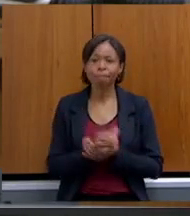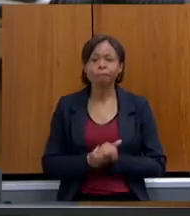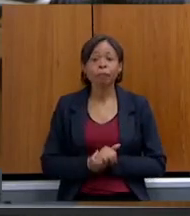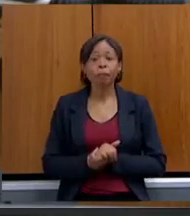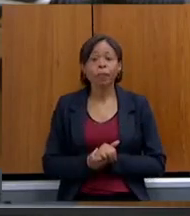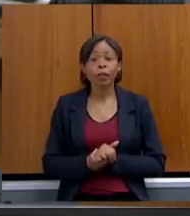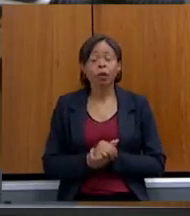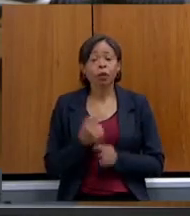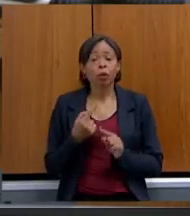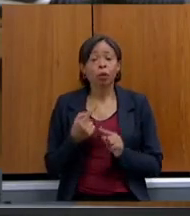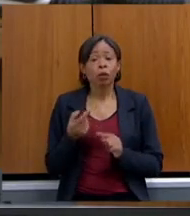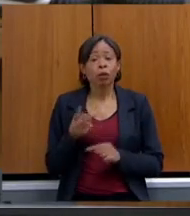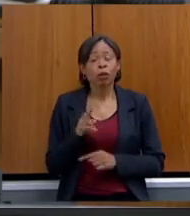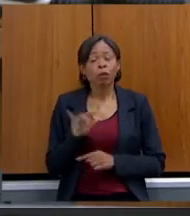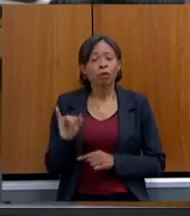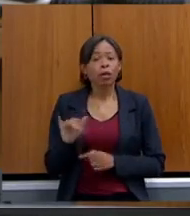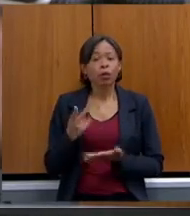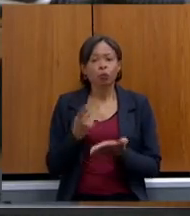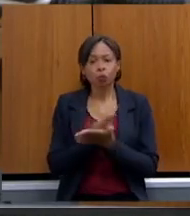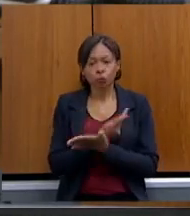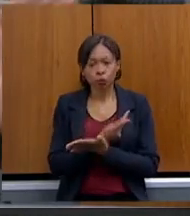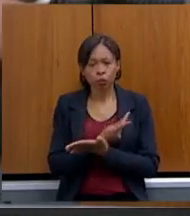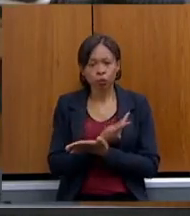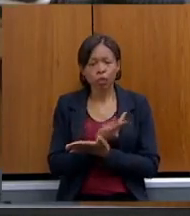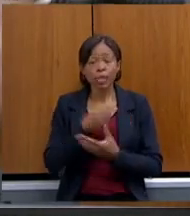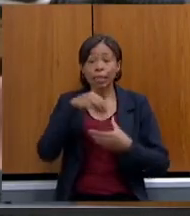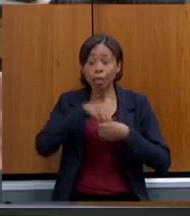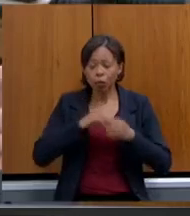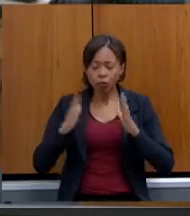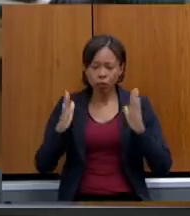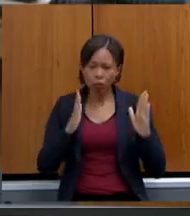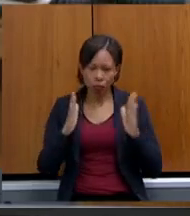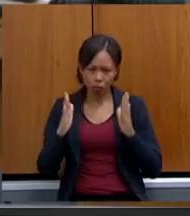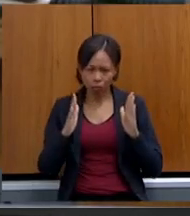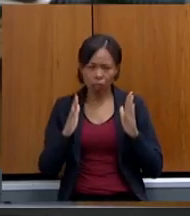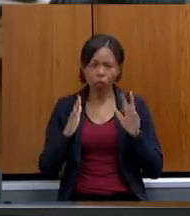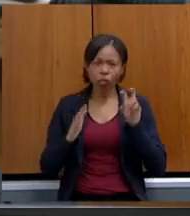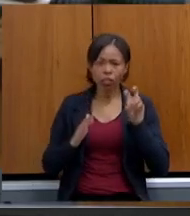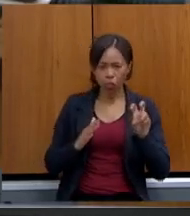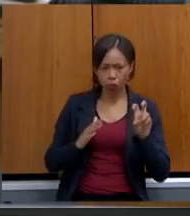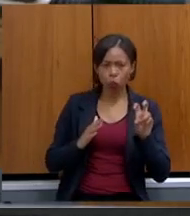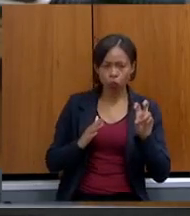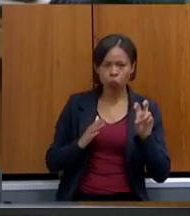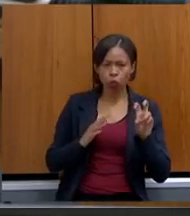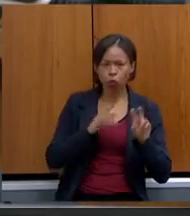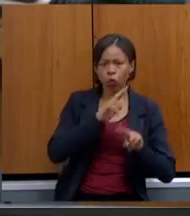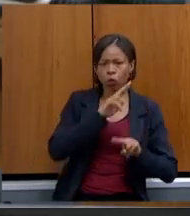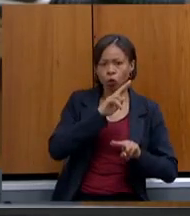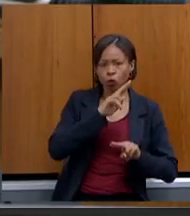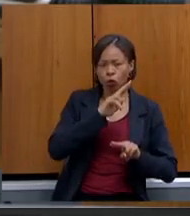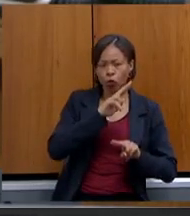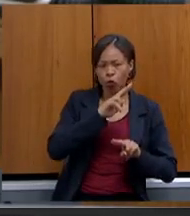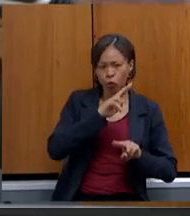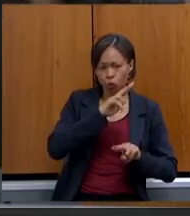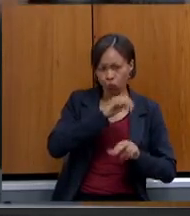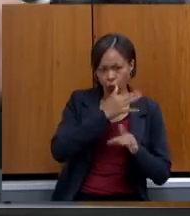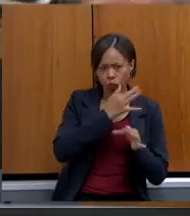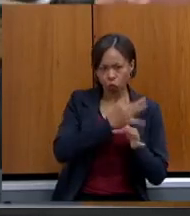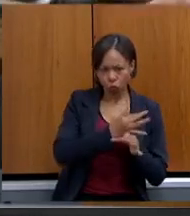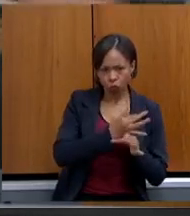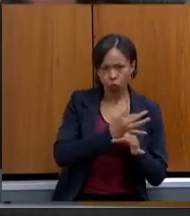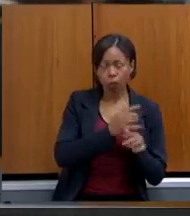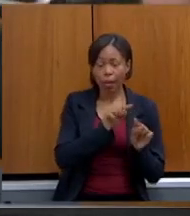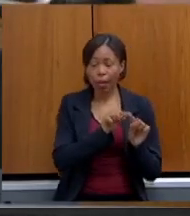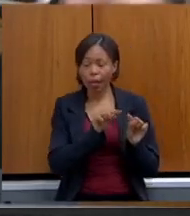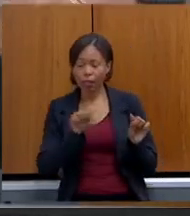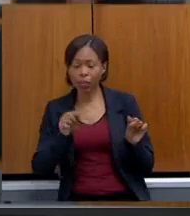é que acontecerá esse dentro dentro do período de cinco dos sete segunda-feira que vem até o dia 18/7 nessa